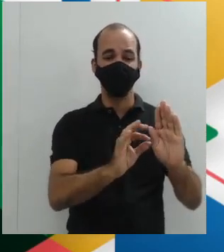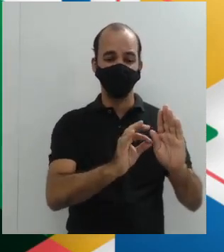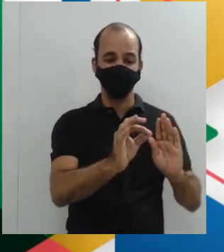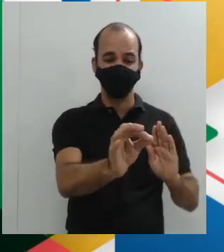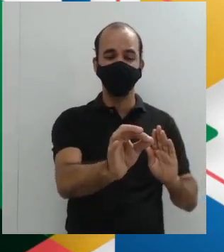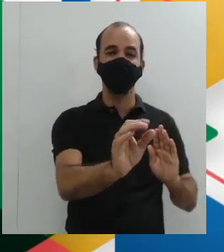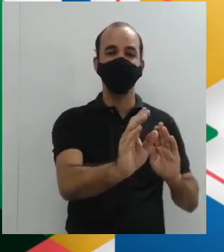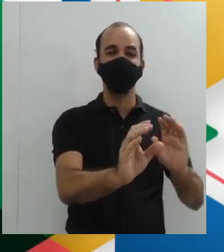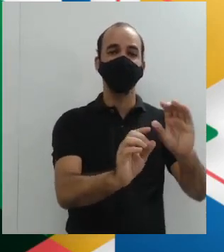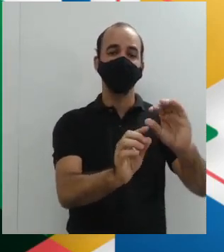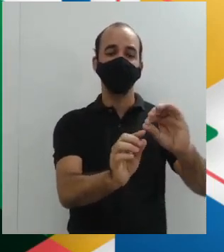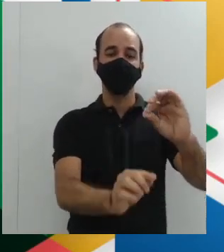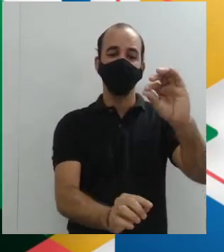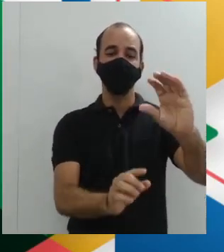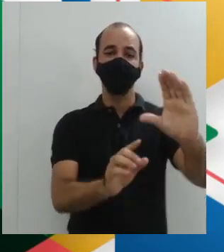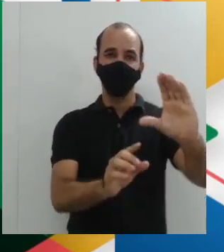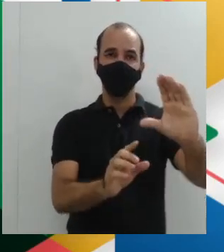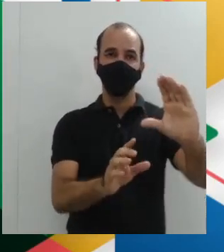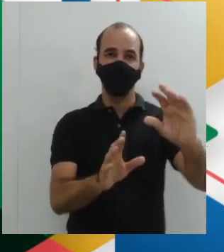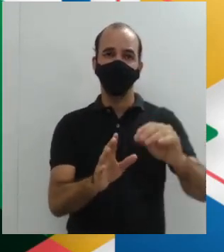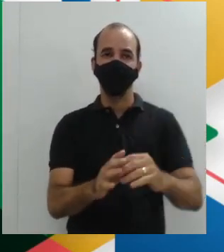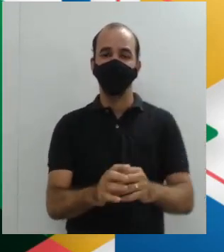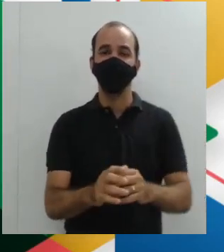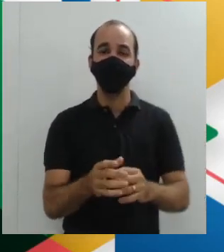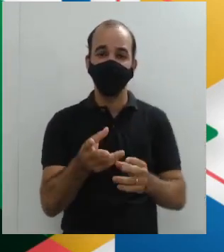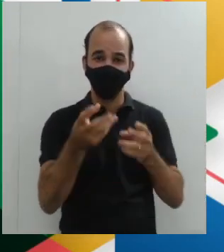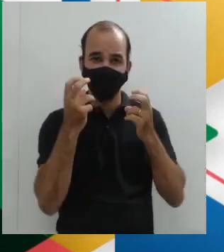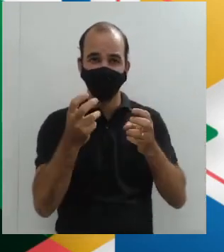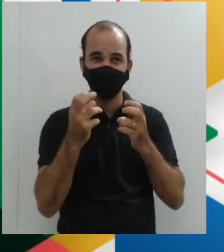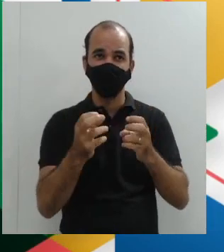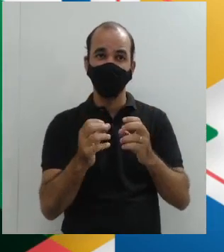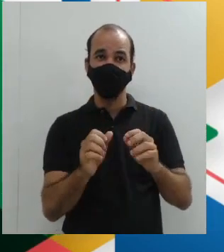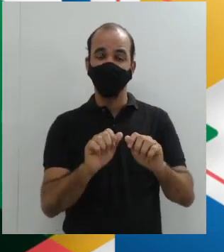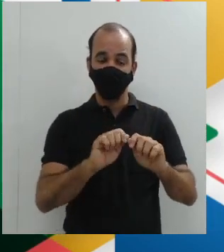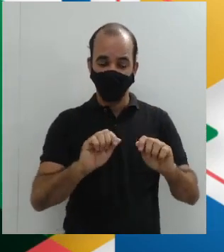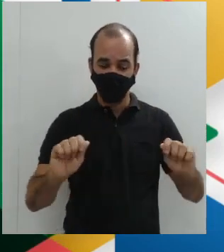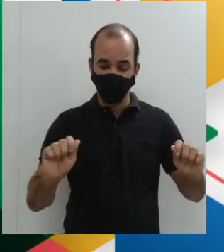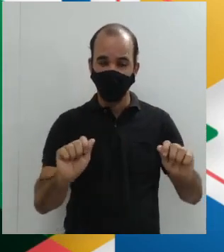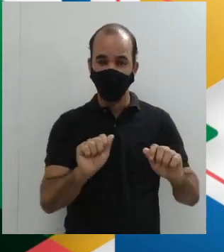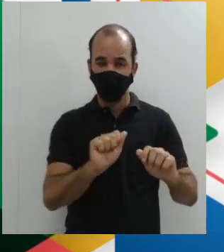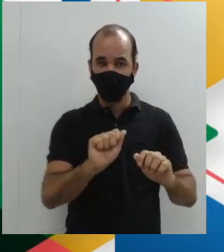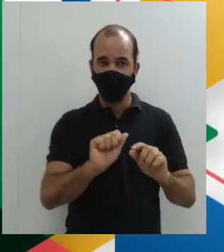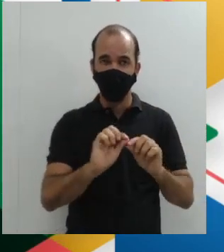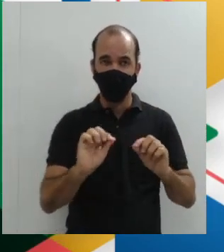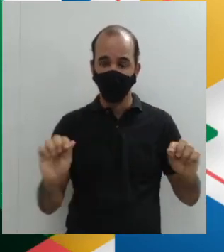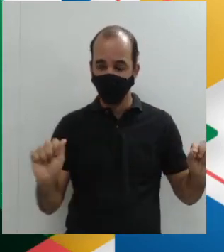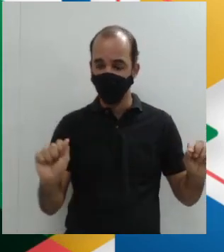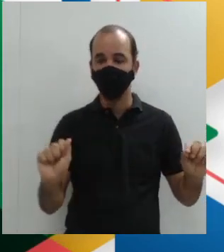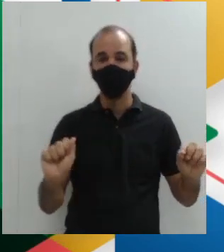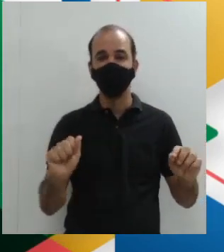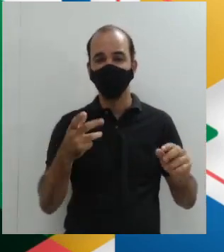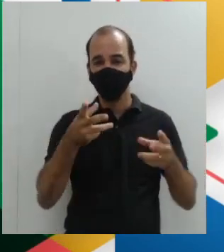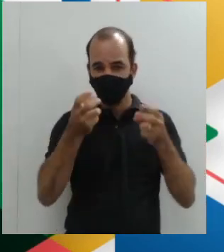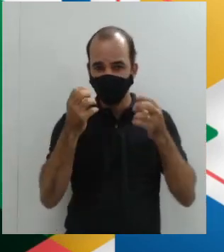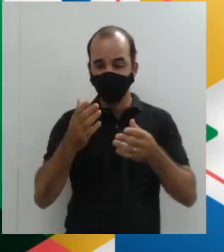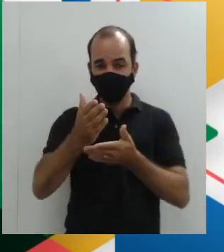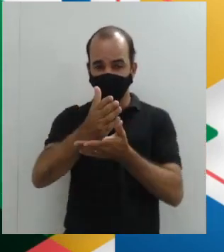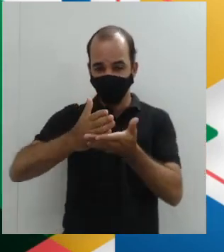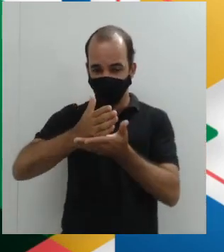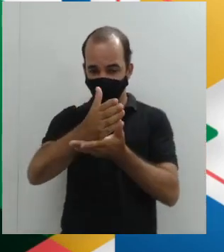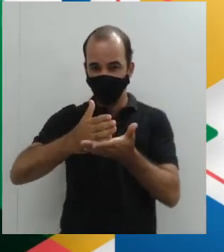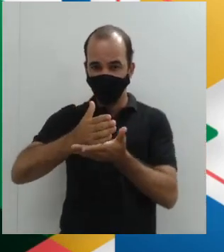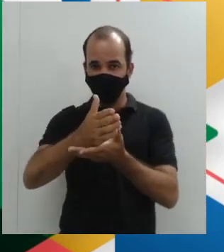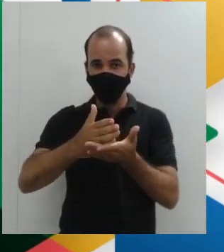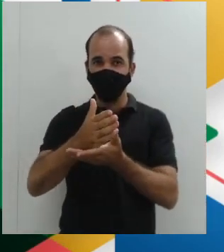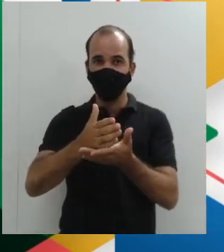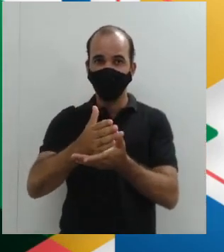que é o comprimento, e B, que é a largura. Tu percebe que aqui eu formo um triângulo retângulo. Se eu quero calcular essa diagonal Dzinho, olha